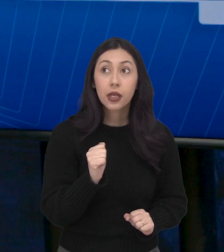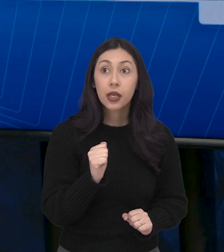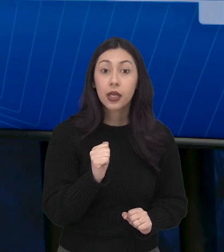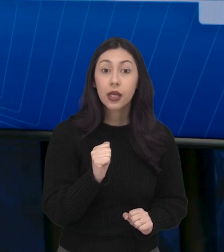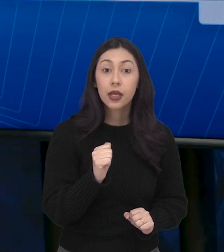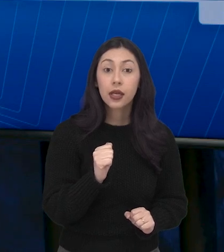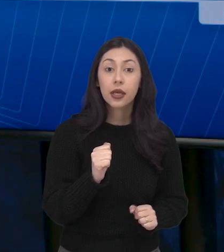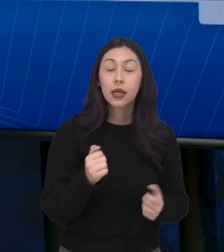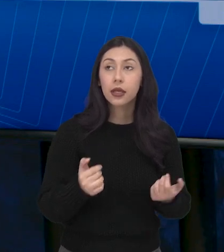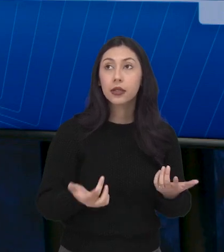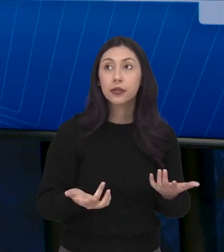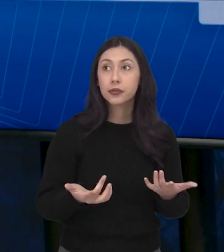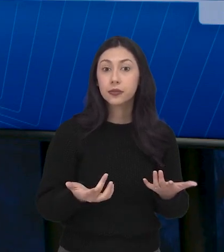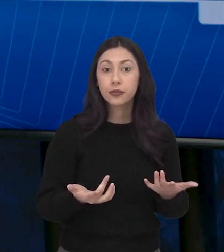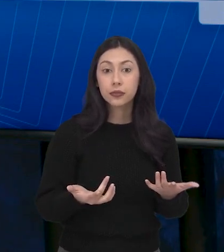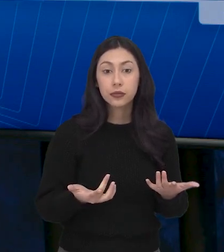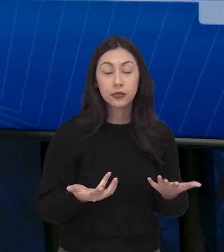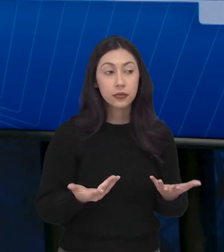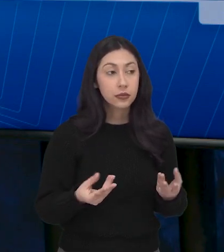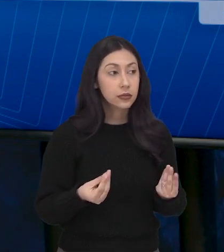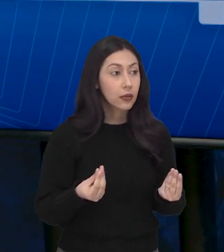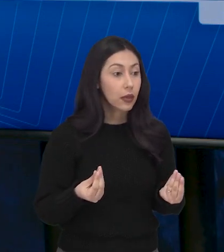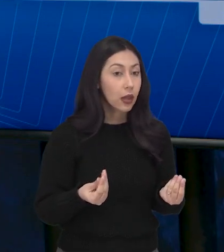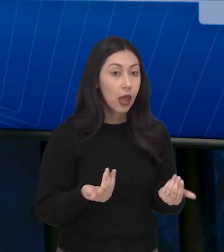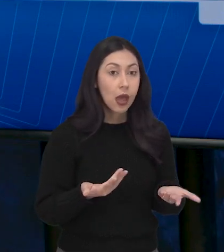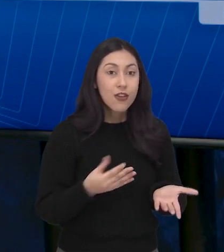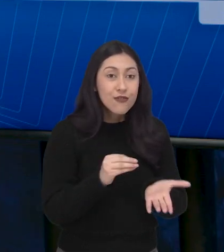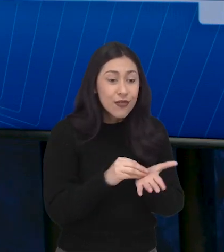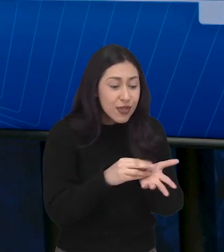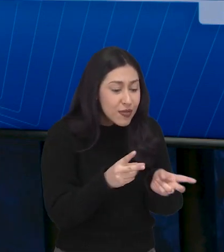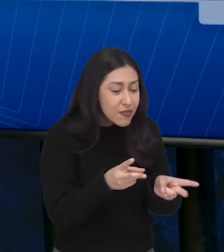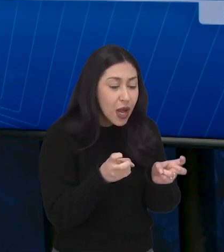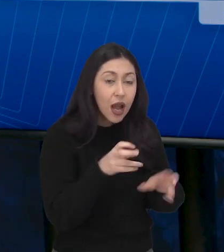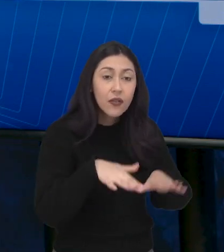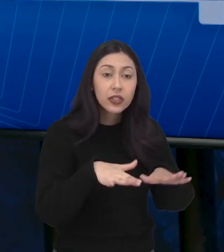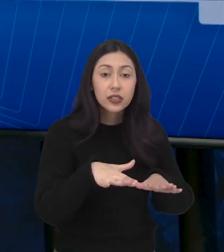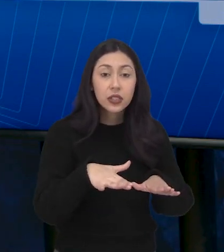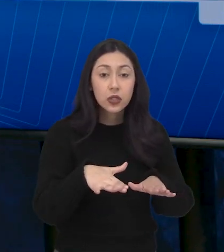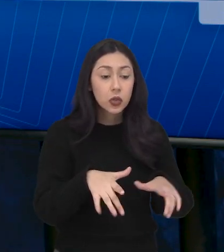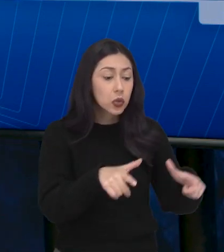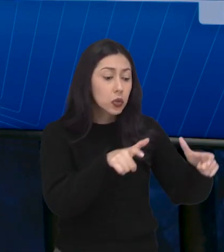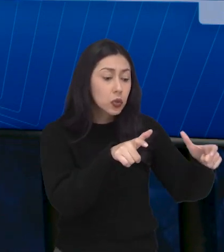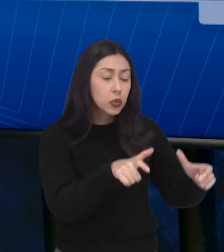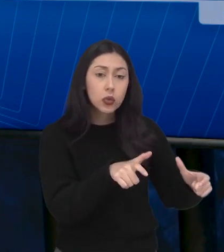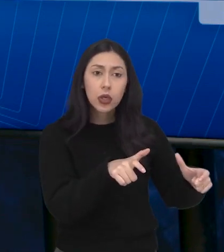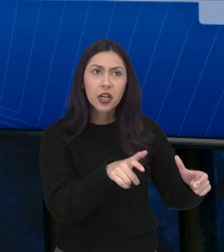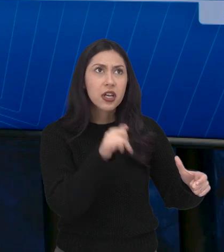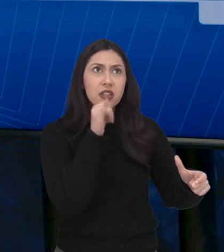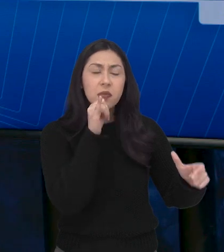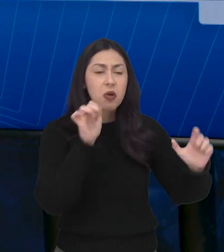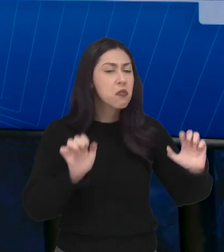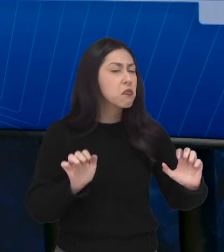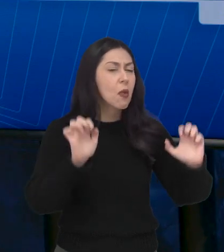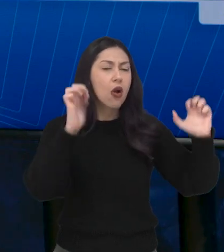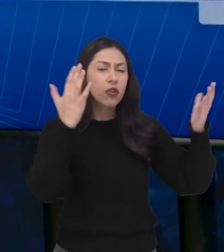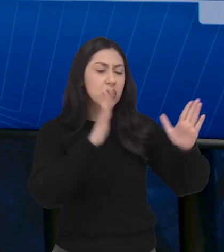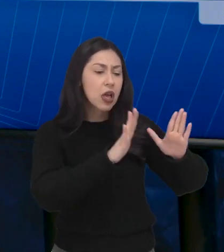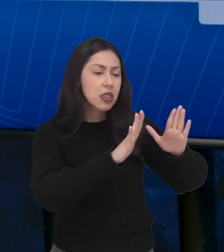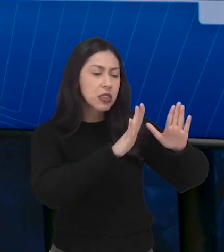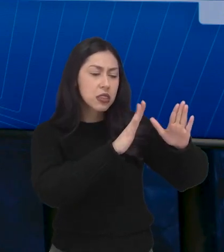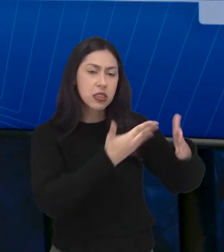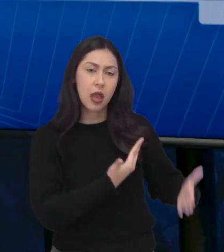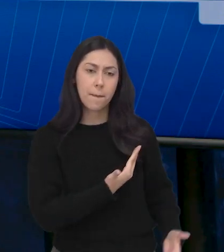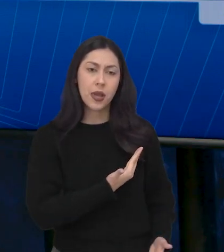disso, né? Quando, por exemplo, dessa falta de olhar para essa criança, a gente chega num ambiente, né? Uma festa de amigos e